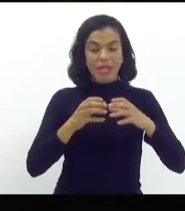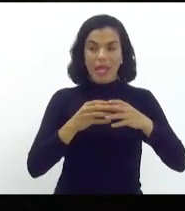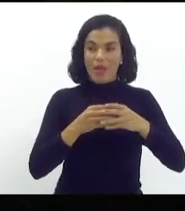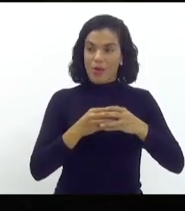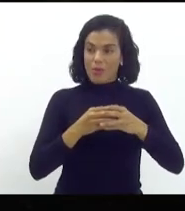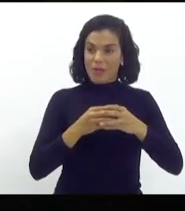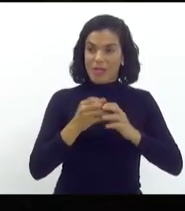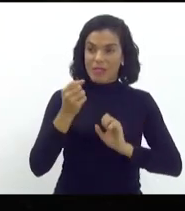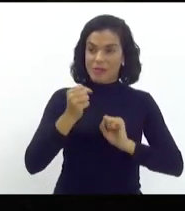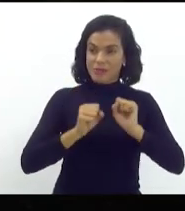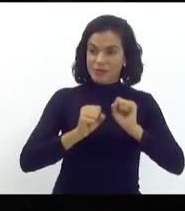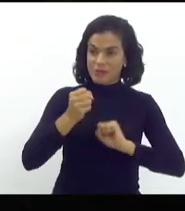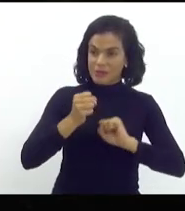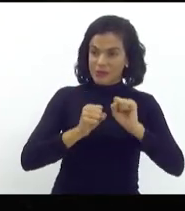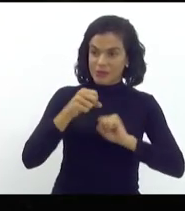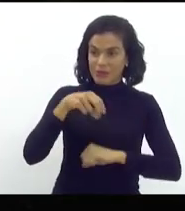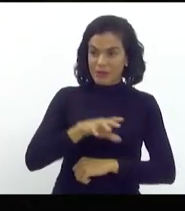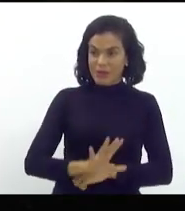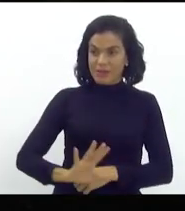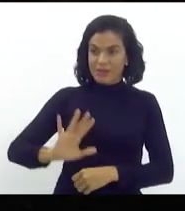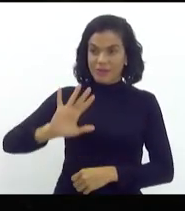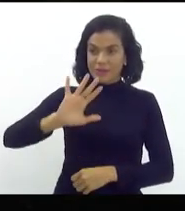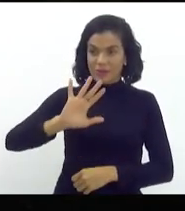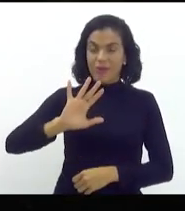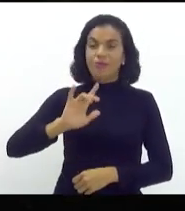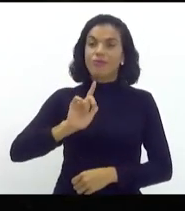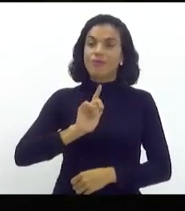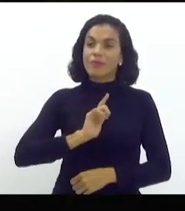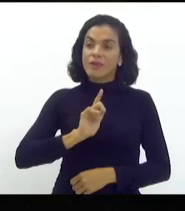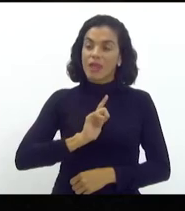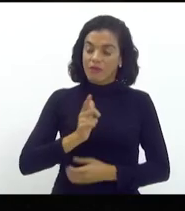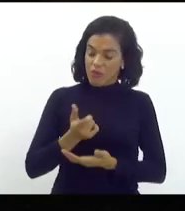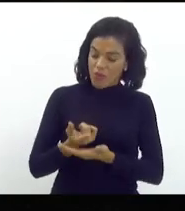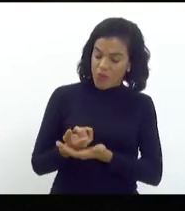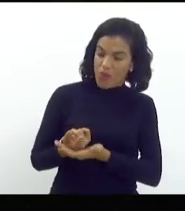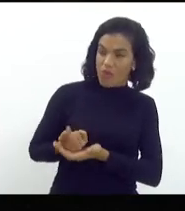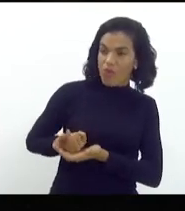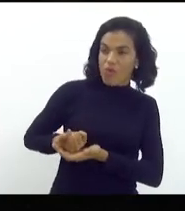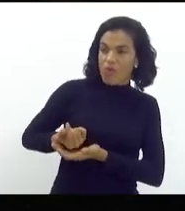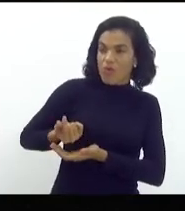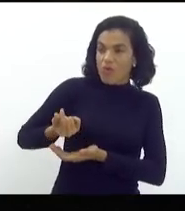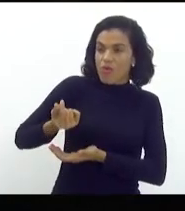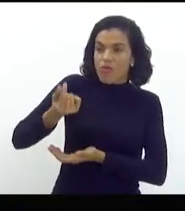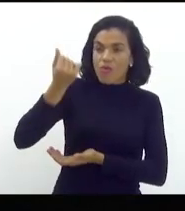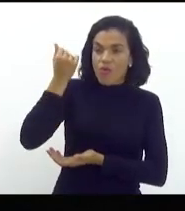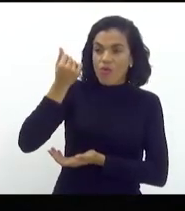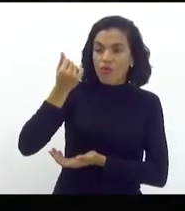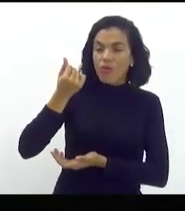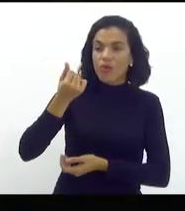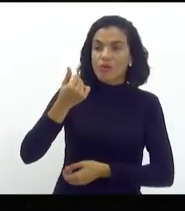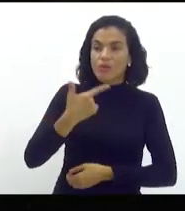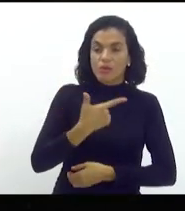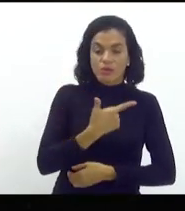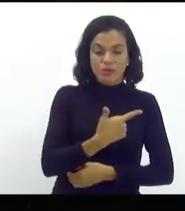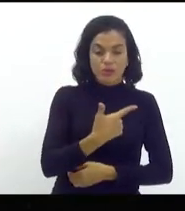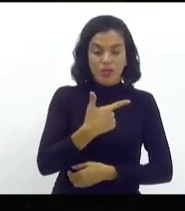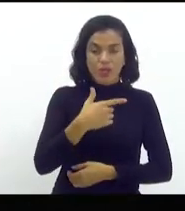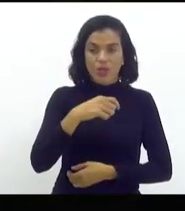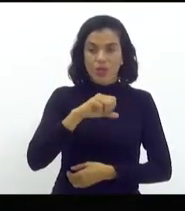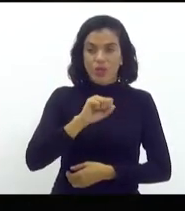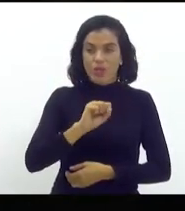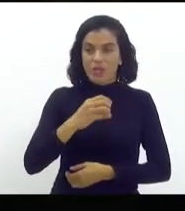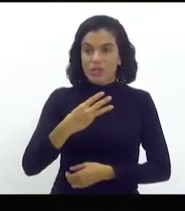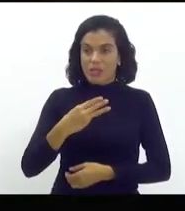Siderúrgica Nacional teve um lucro de 283